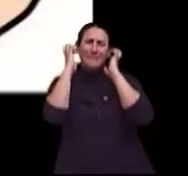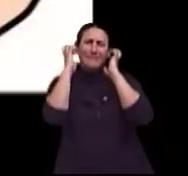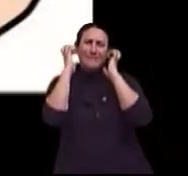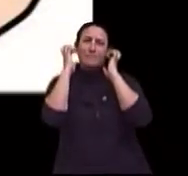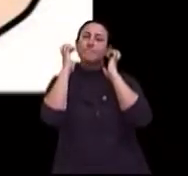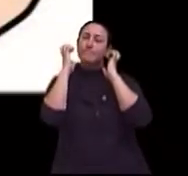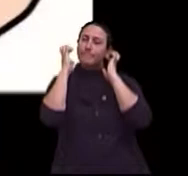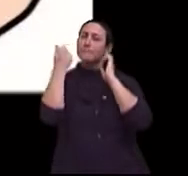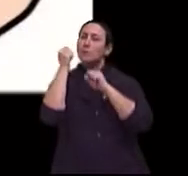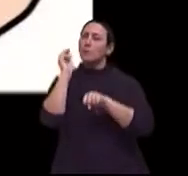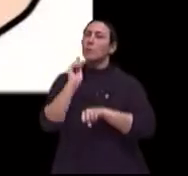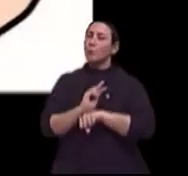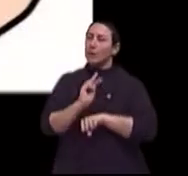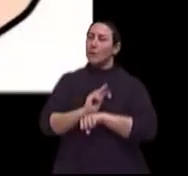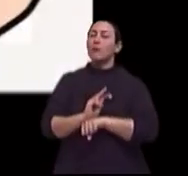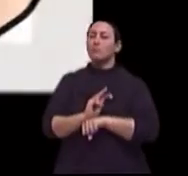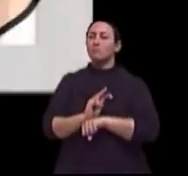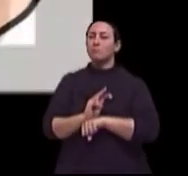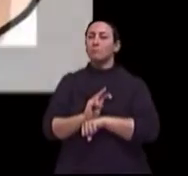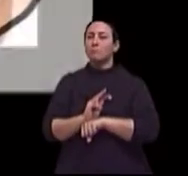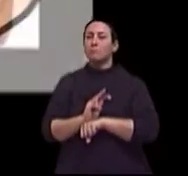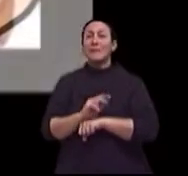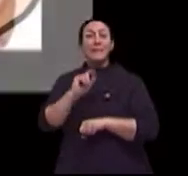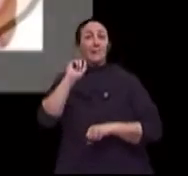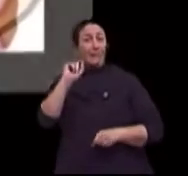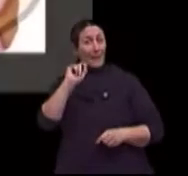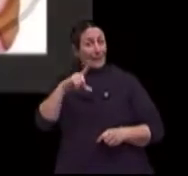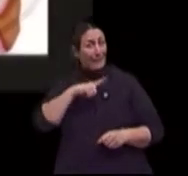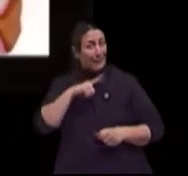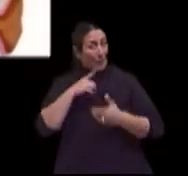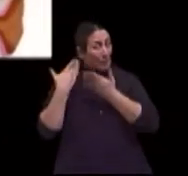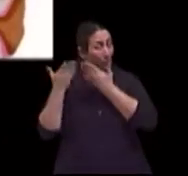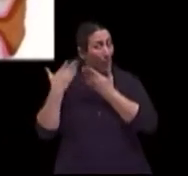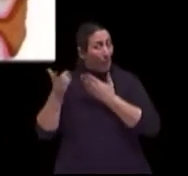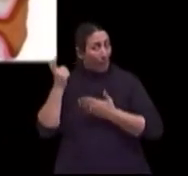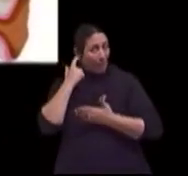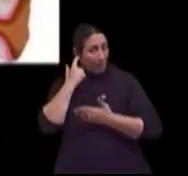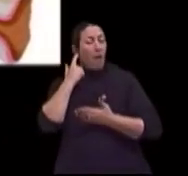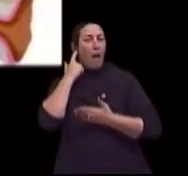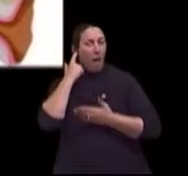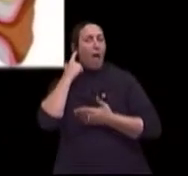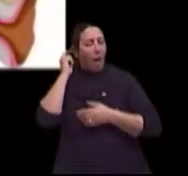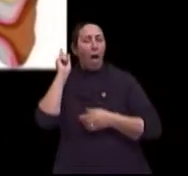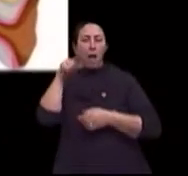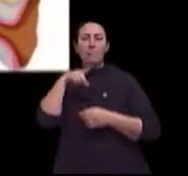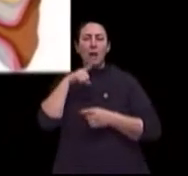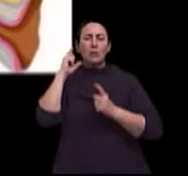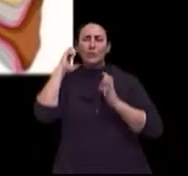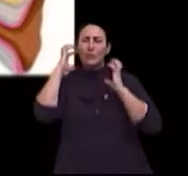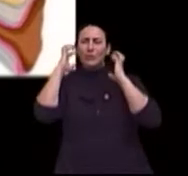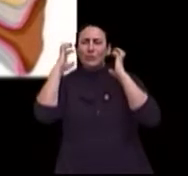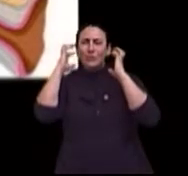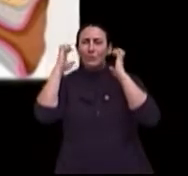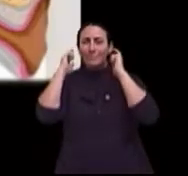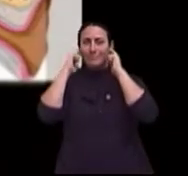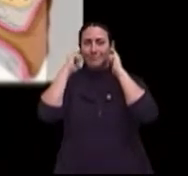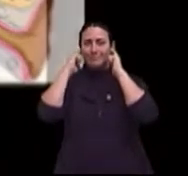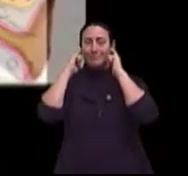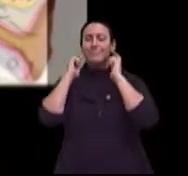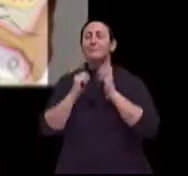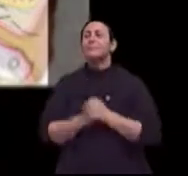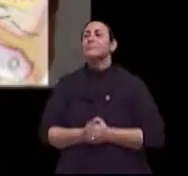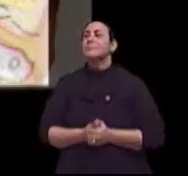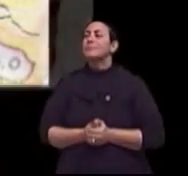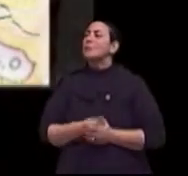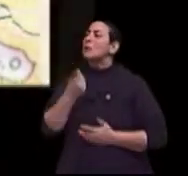tem que ficar atento ao zumbido também. E quem tem perda auditiva, muitas vezes, tem zumbido. Claro. E tu falaste uma coisa que me chamou muito a